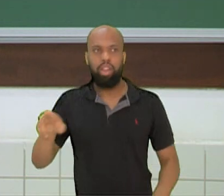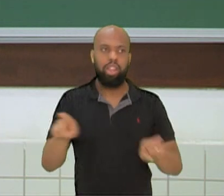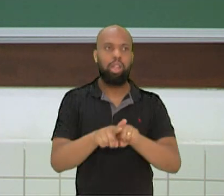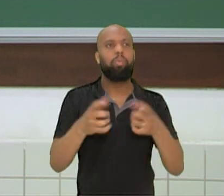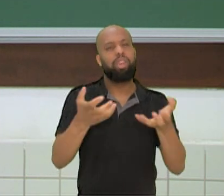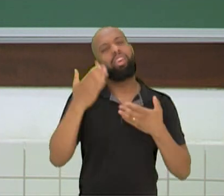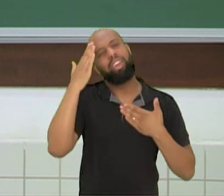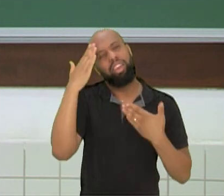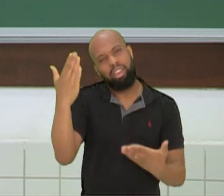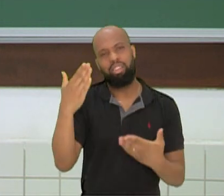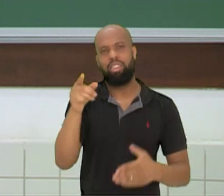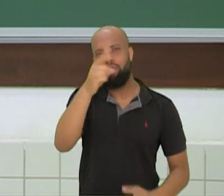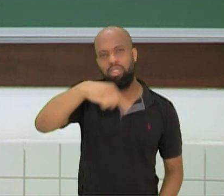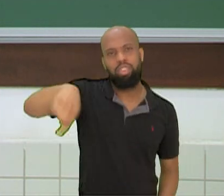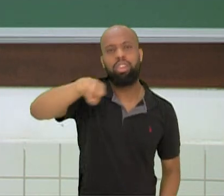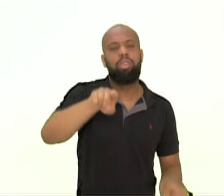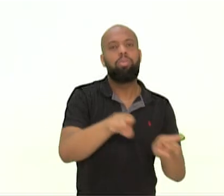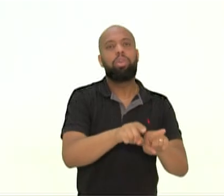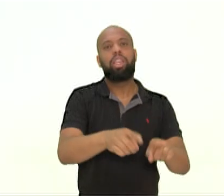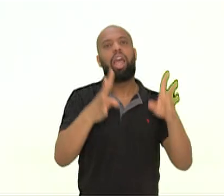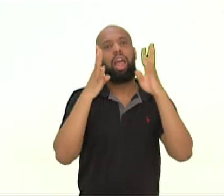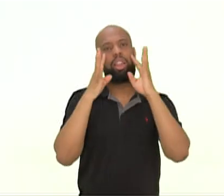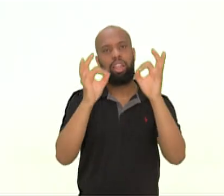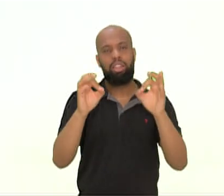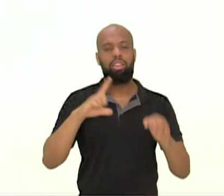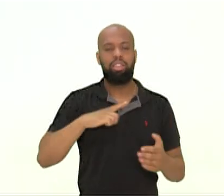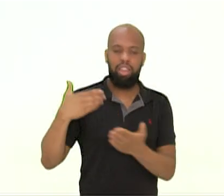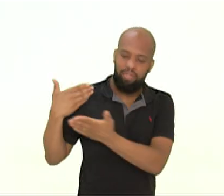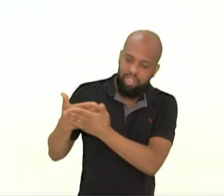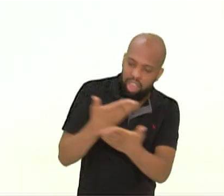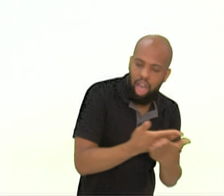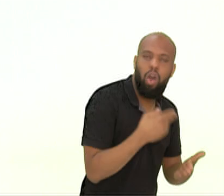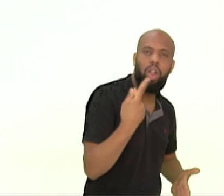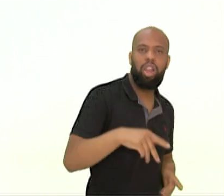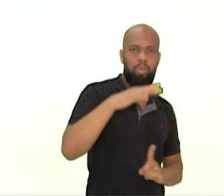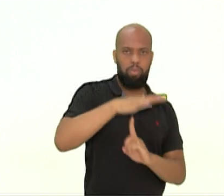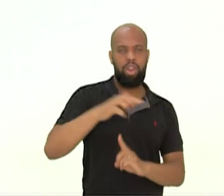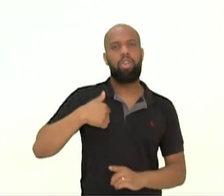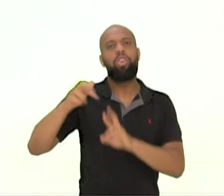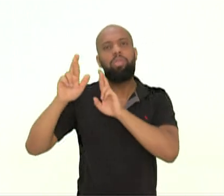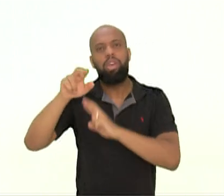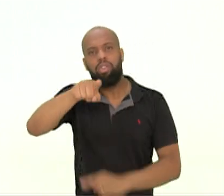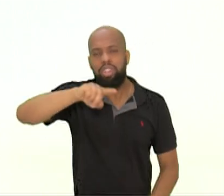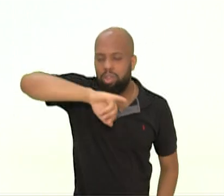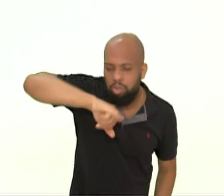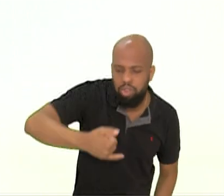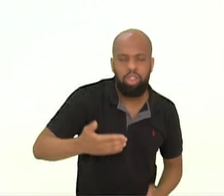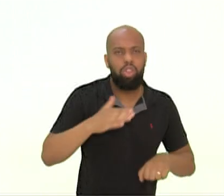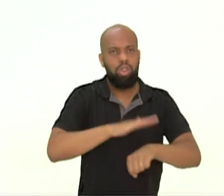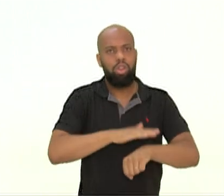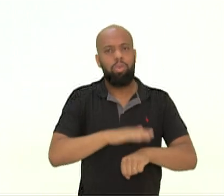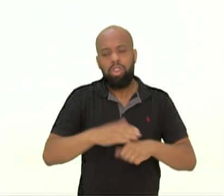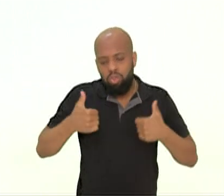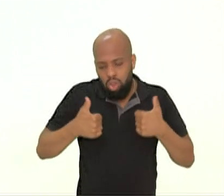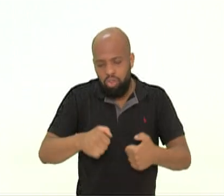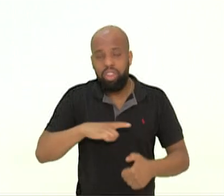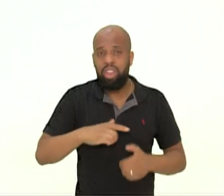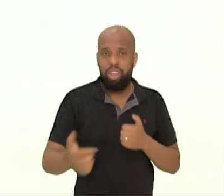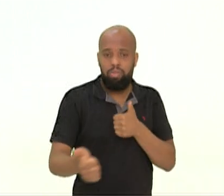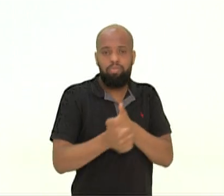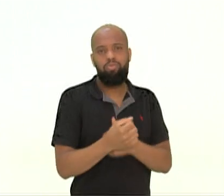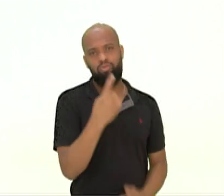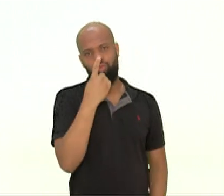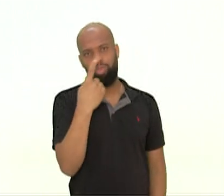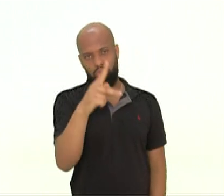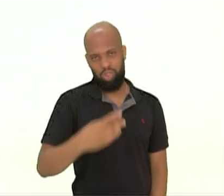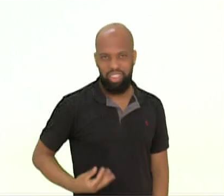agradecimentos, né? Porque assim, obrigado pela atenção ao longo das aulas Paraná. Espero que tenham aproveitado esse momento e que a física tenha aproximado da realidade